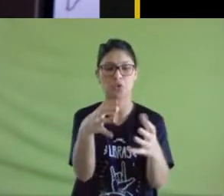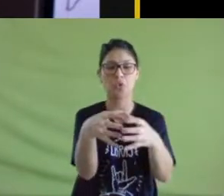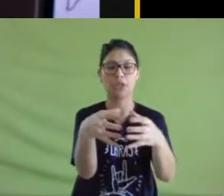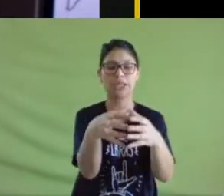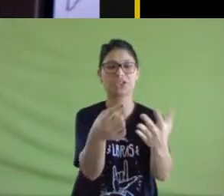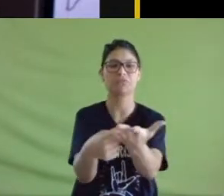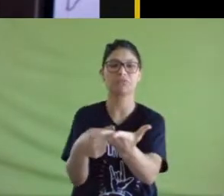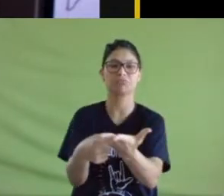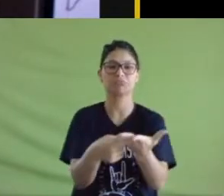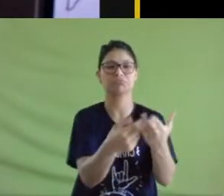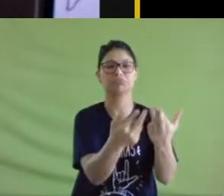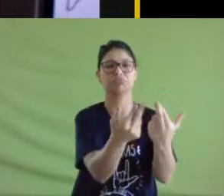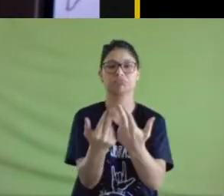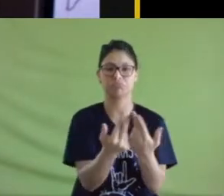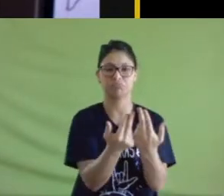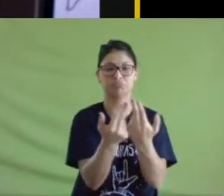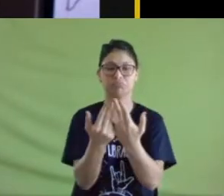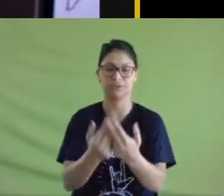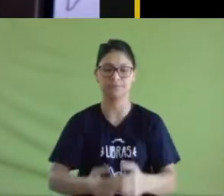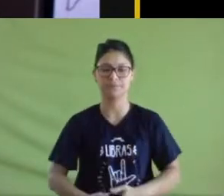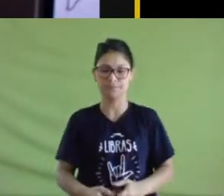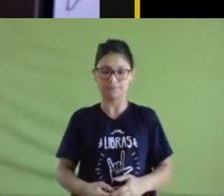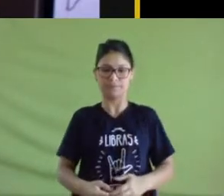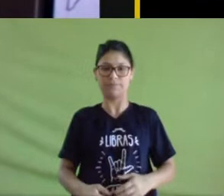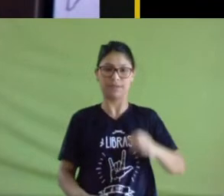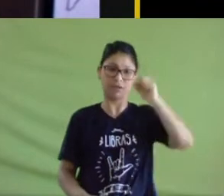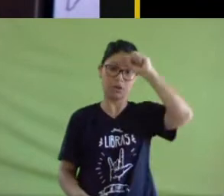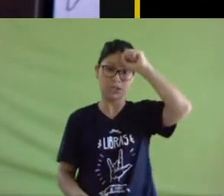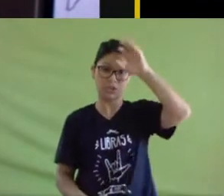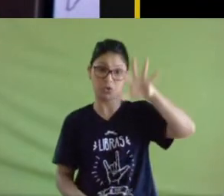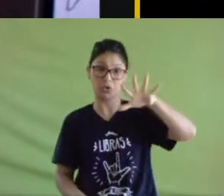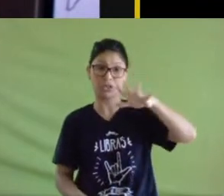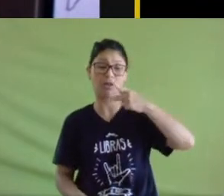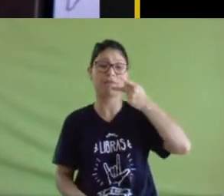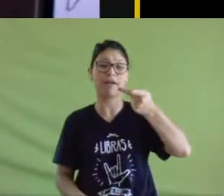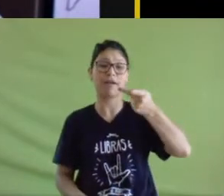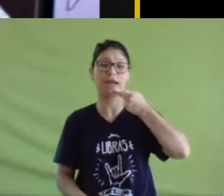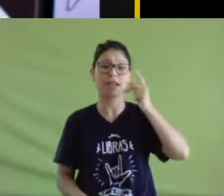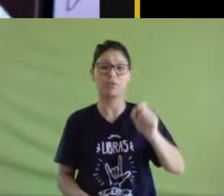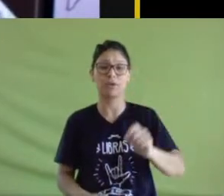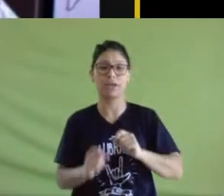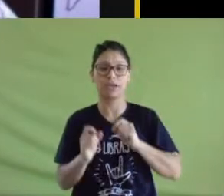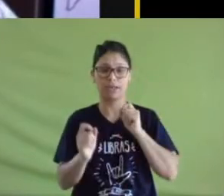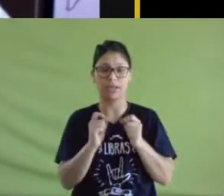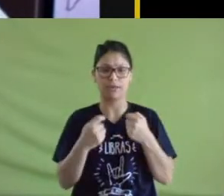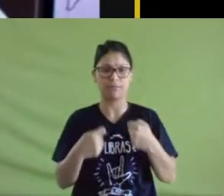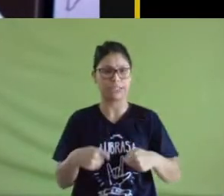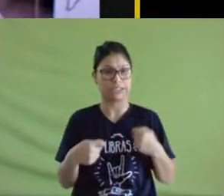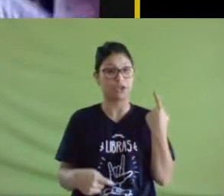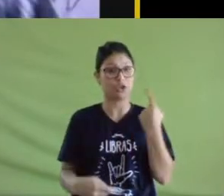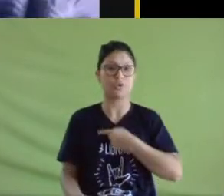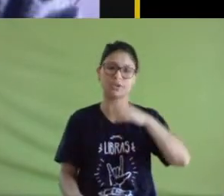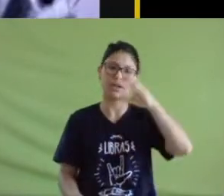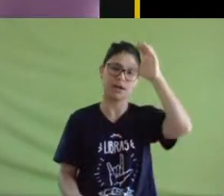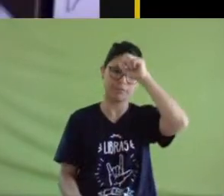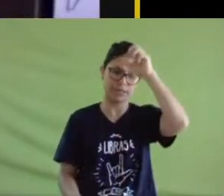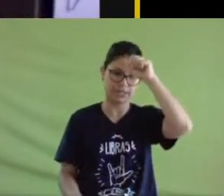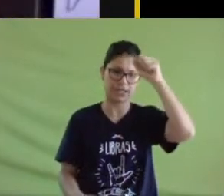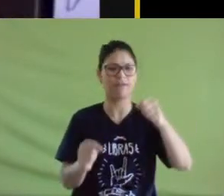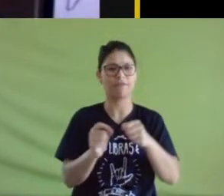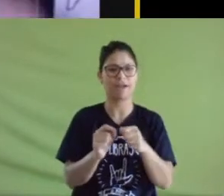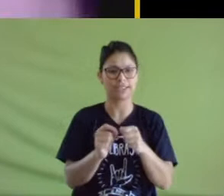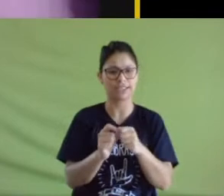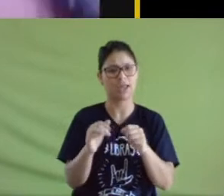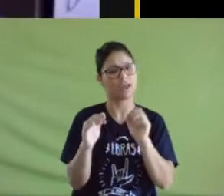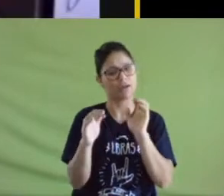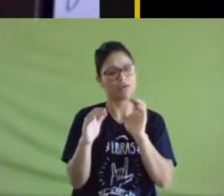Agora, o Aristóteles diz que é preciso a gente aprender a fazer coleções,